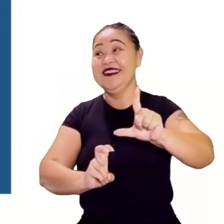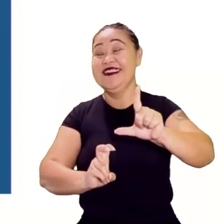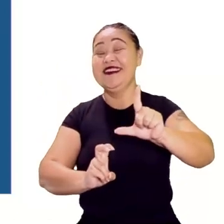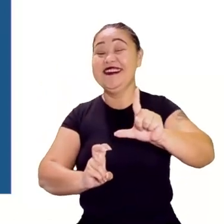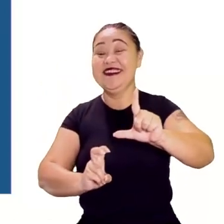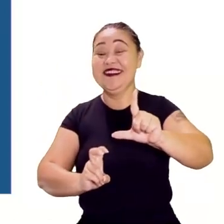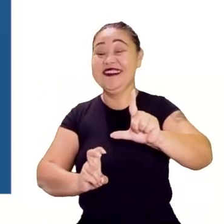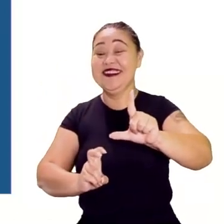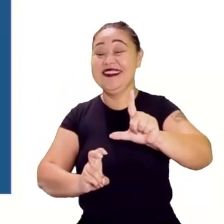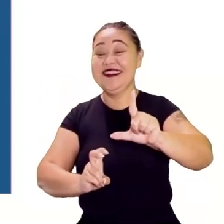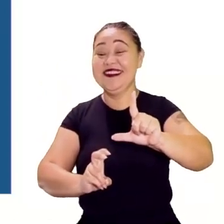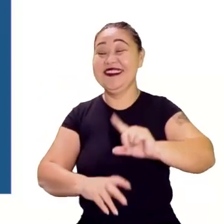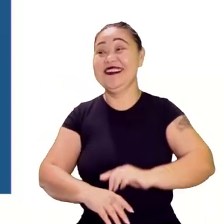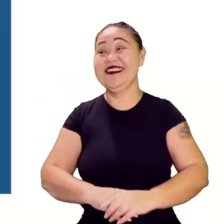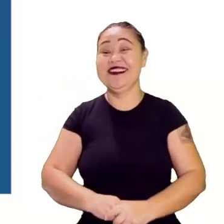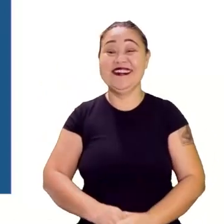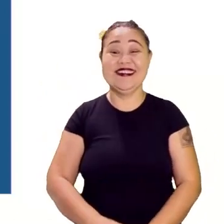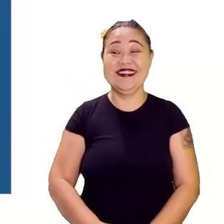5.